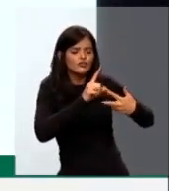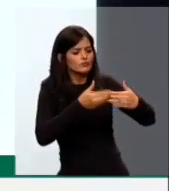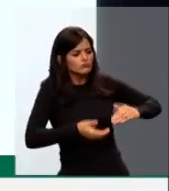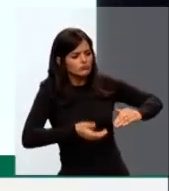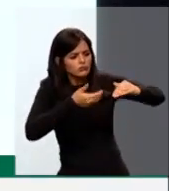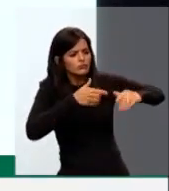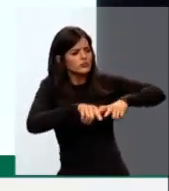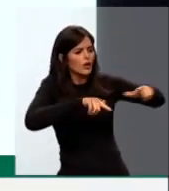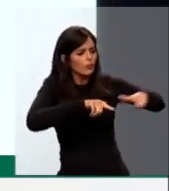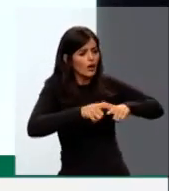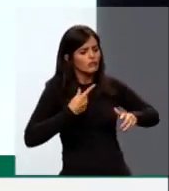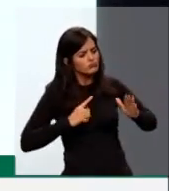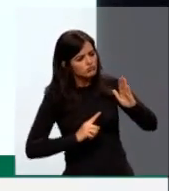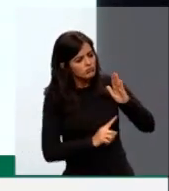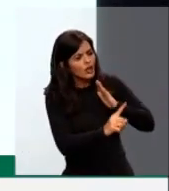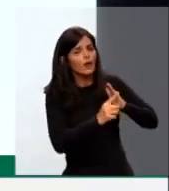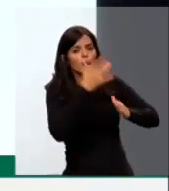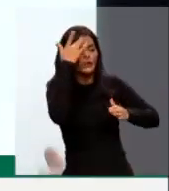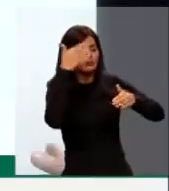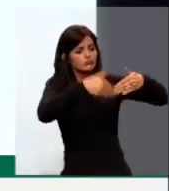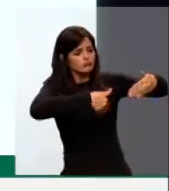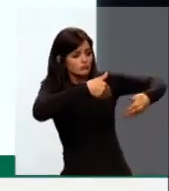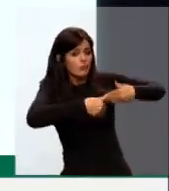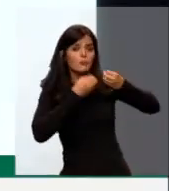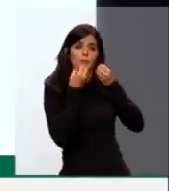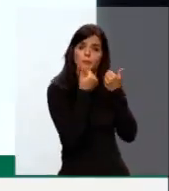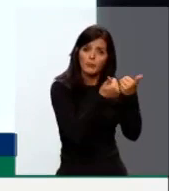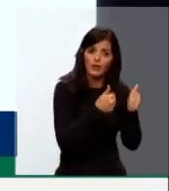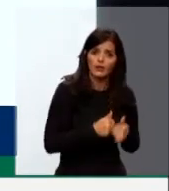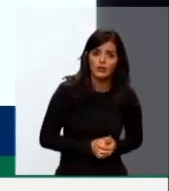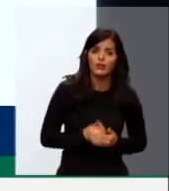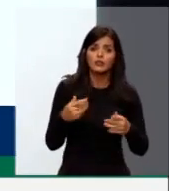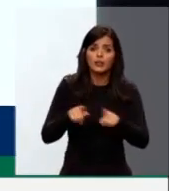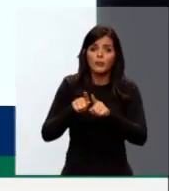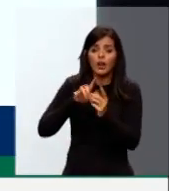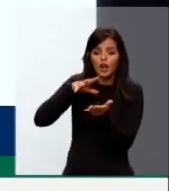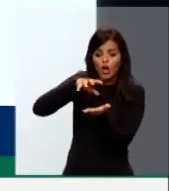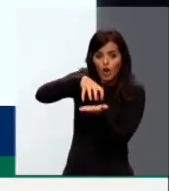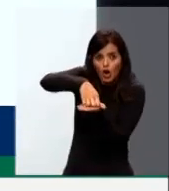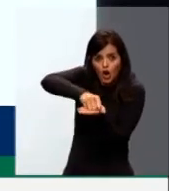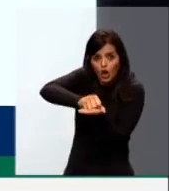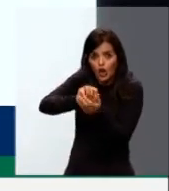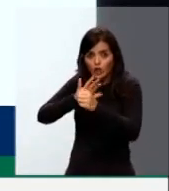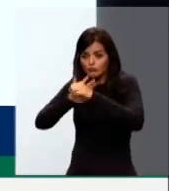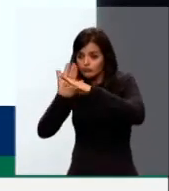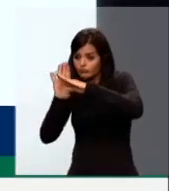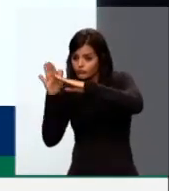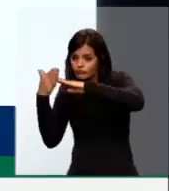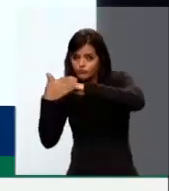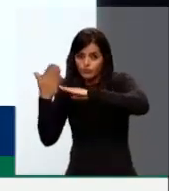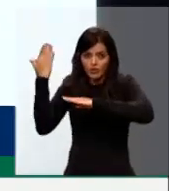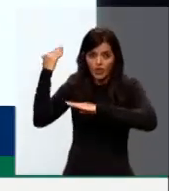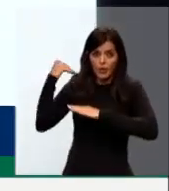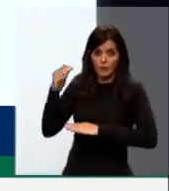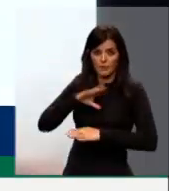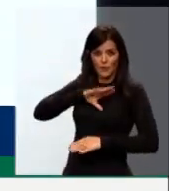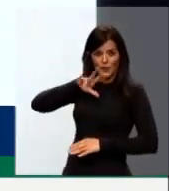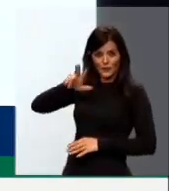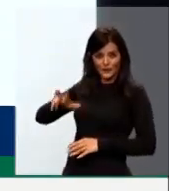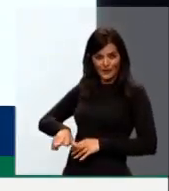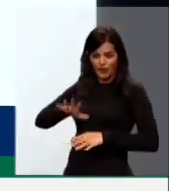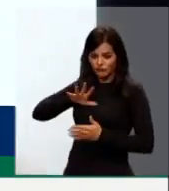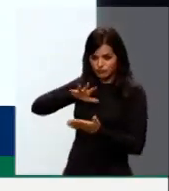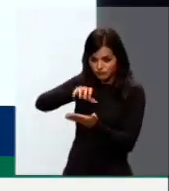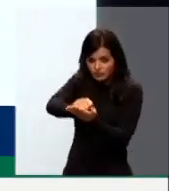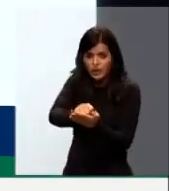que violentaram ao longo de toda a história de construção social brasileira o nosso corpo, né? Já foram abertas